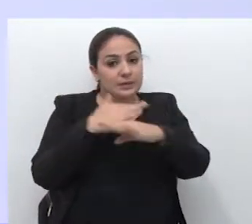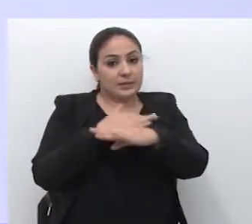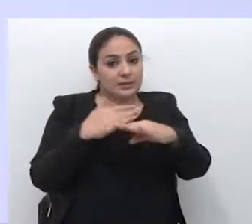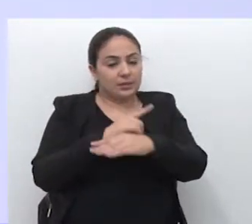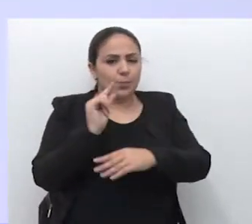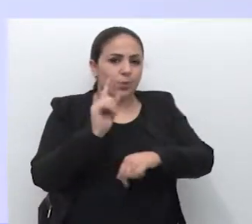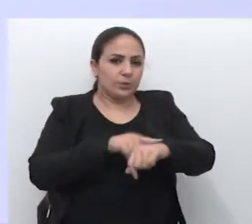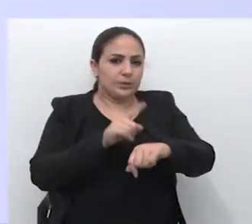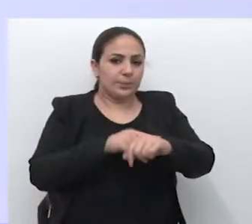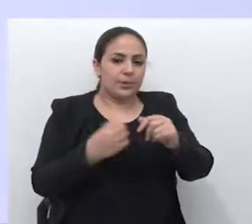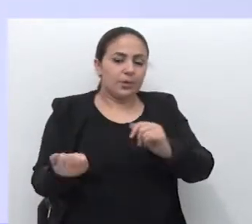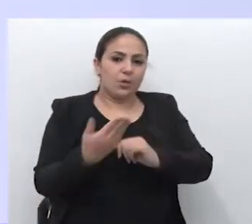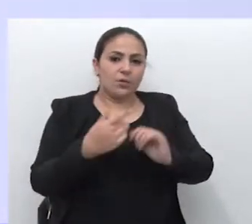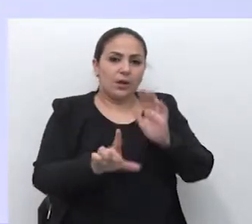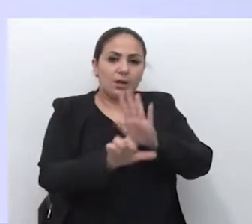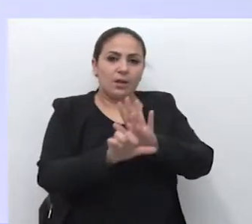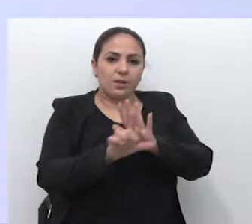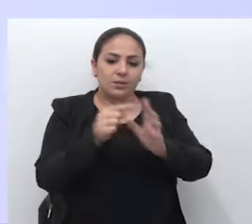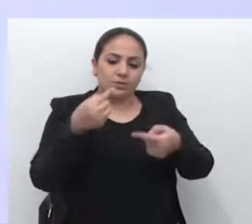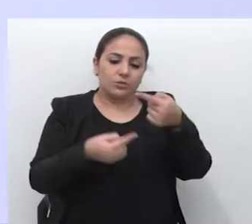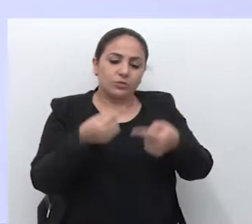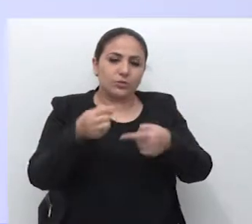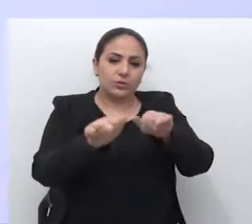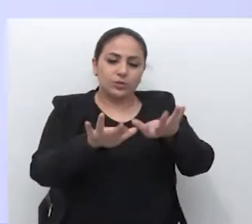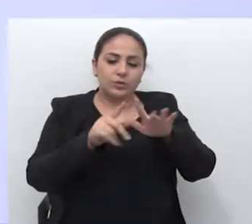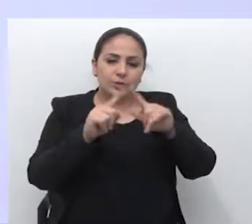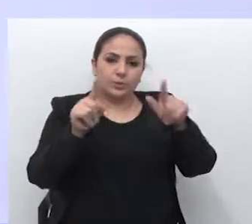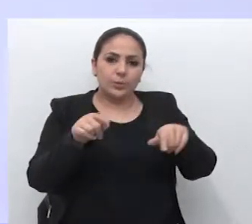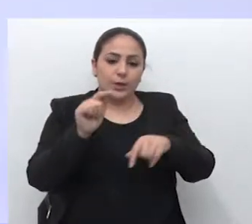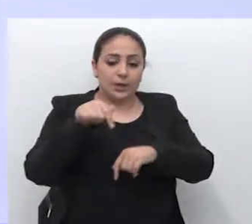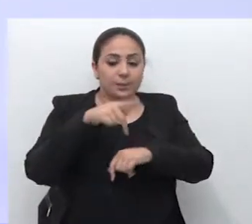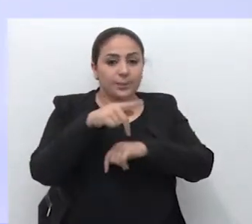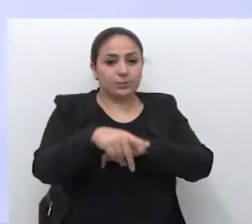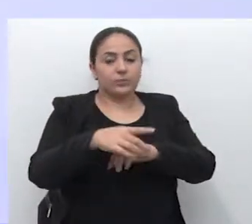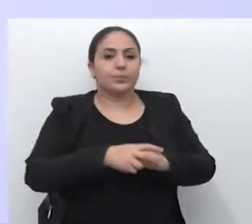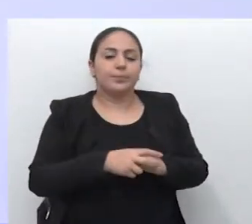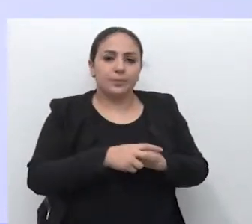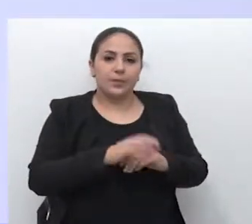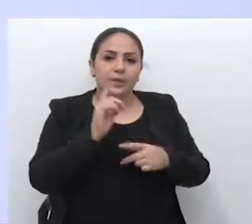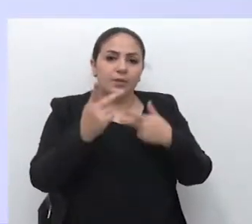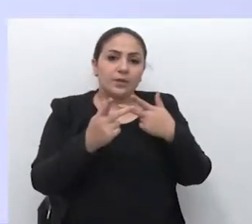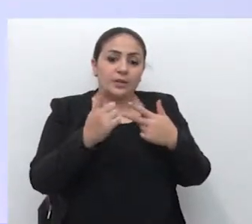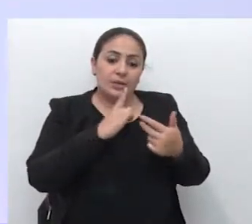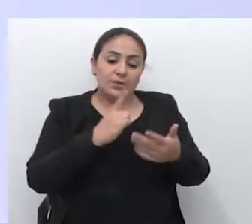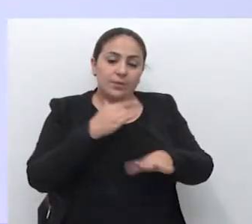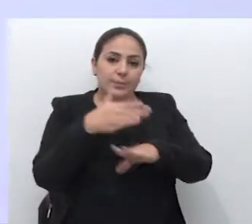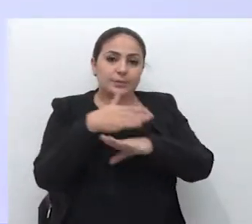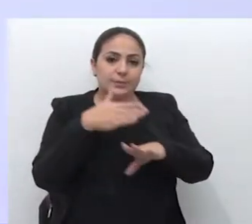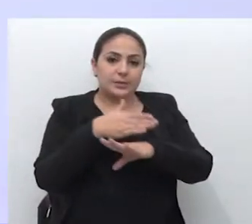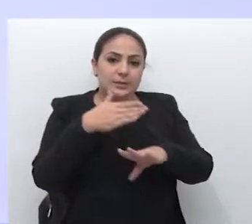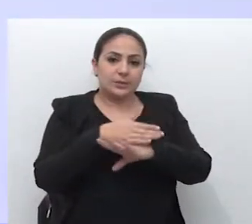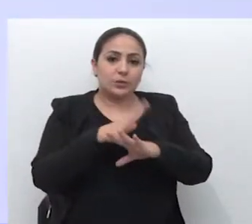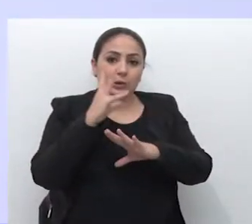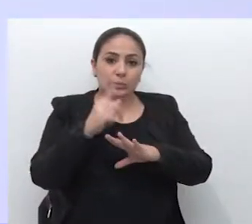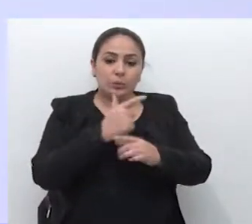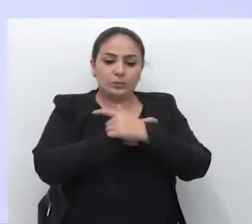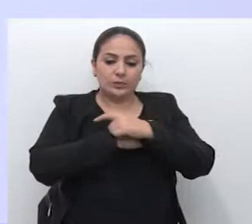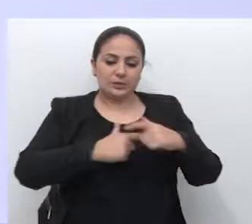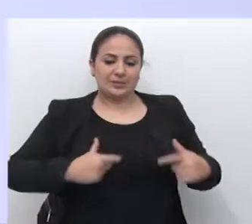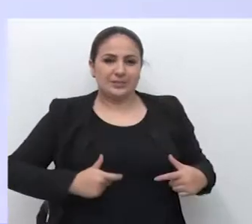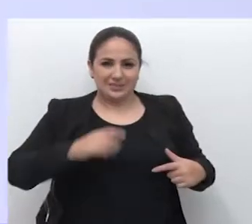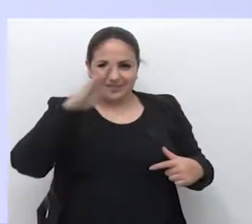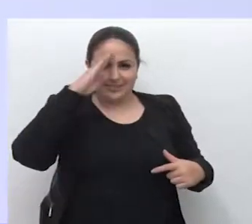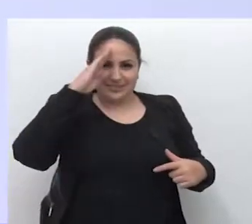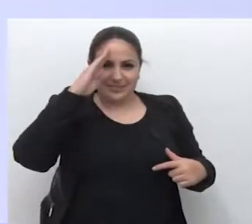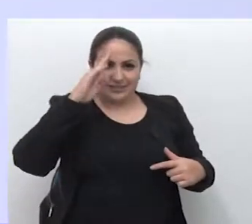trânsito. Recentemente, a nova lei foi discutida em audiência pública aqui em Passo Fundo, que contou então com a participação